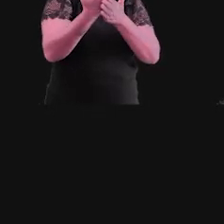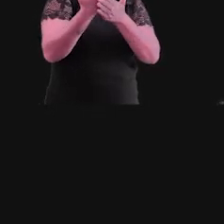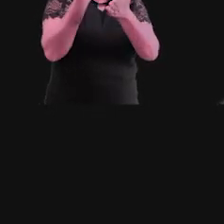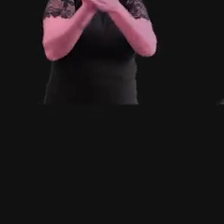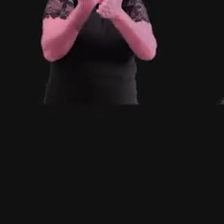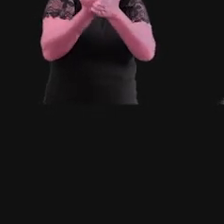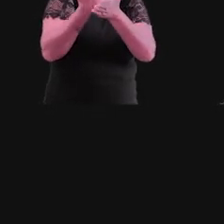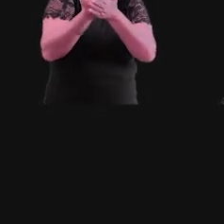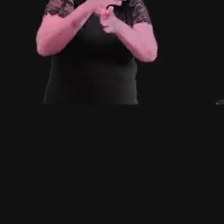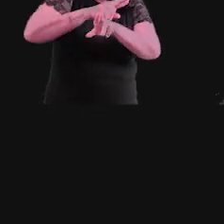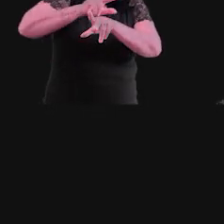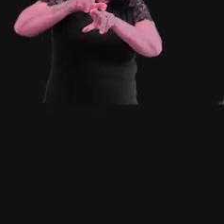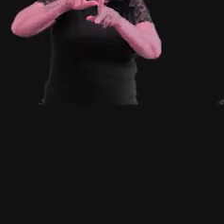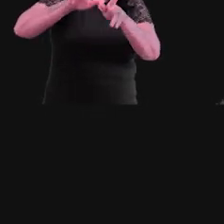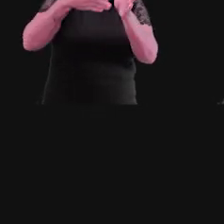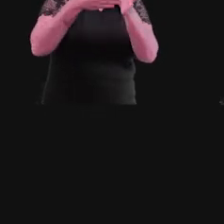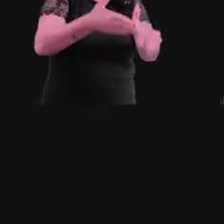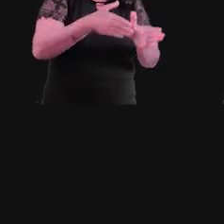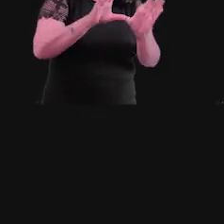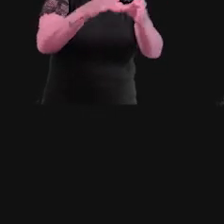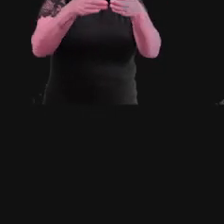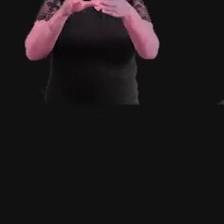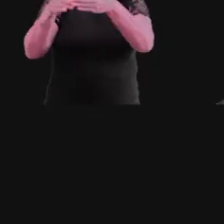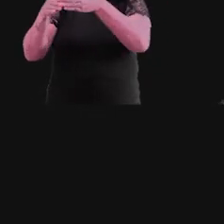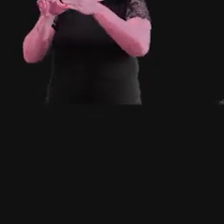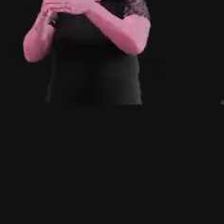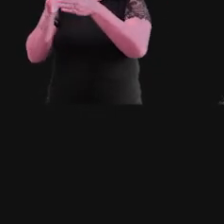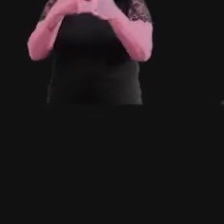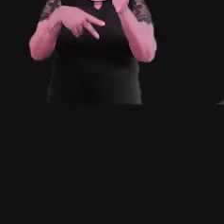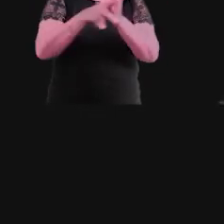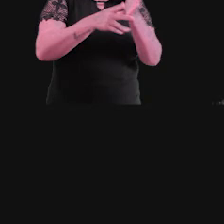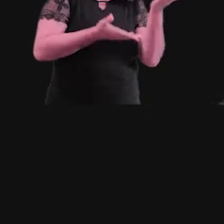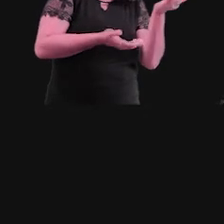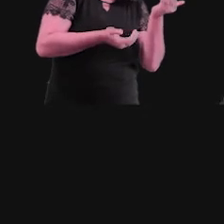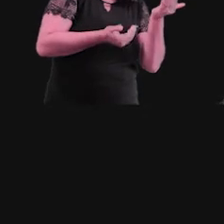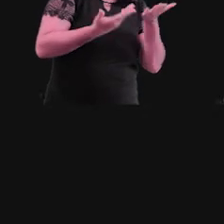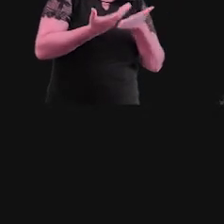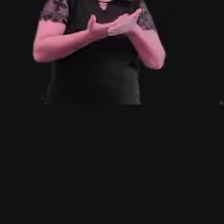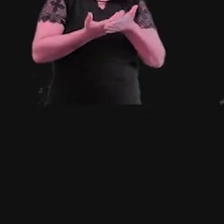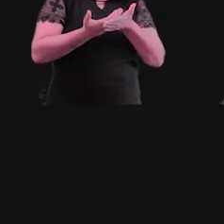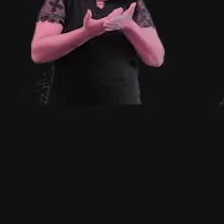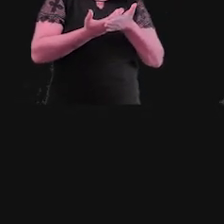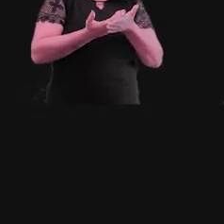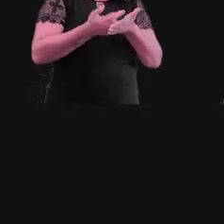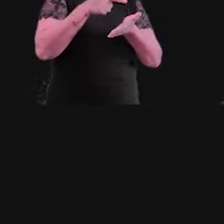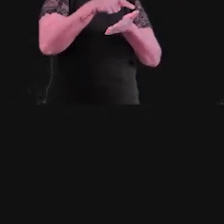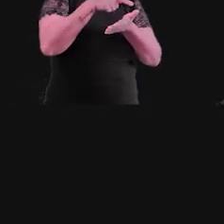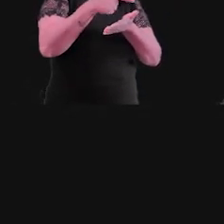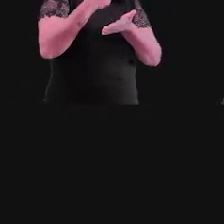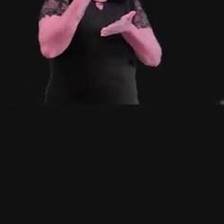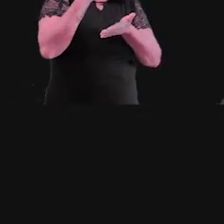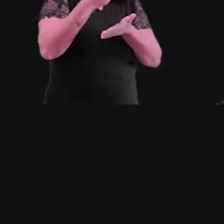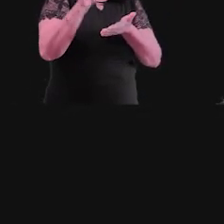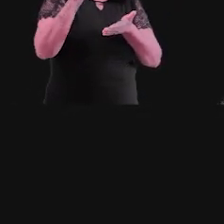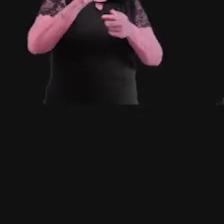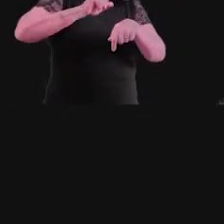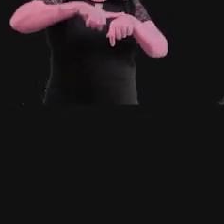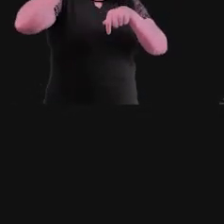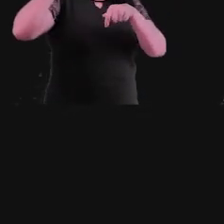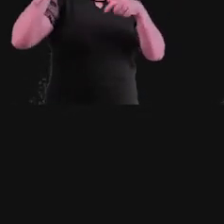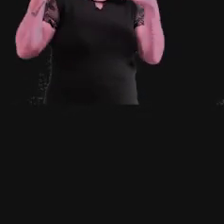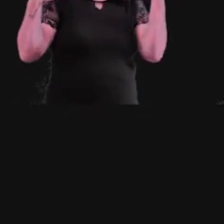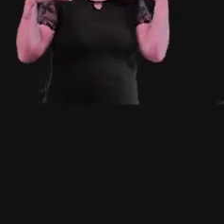estudos focando em públicos específicos, por exemplo, adolescentes. São públicos que não visitam, nos seus momentos